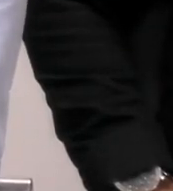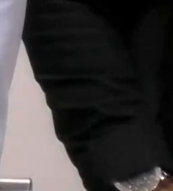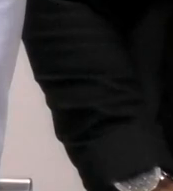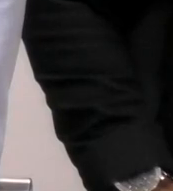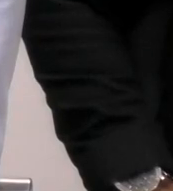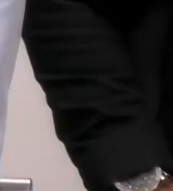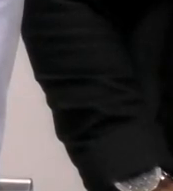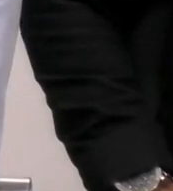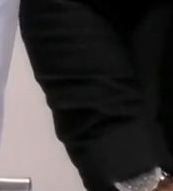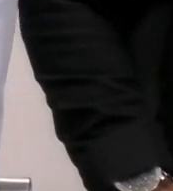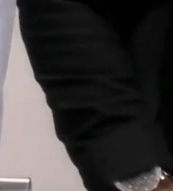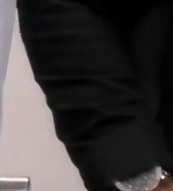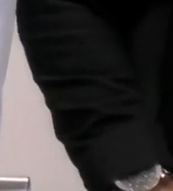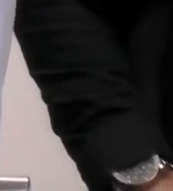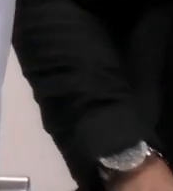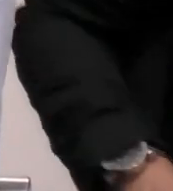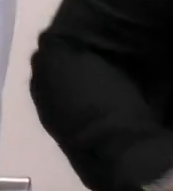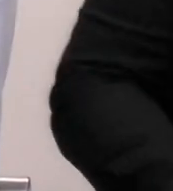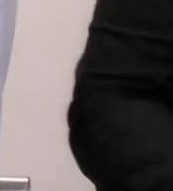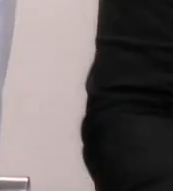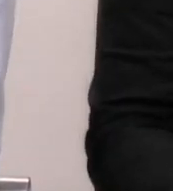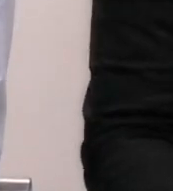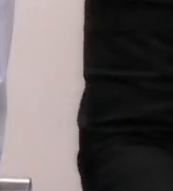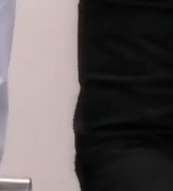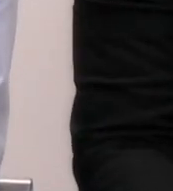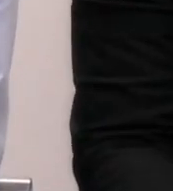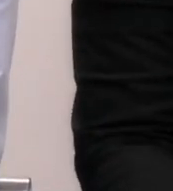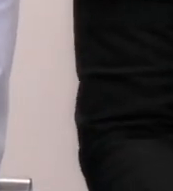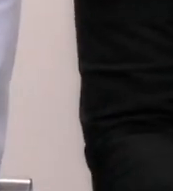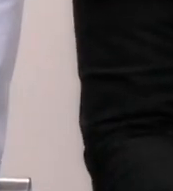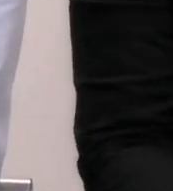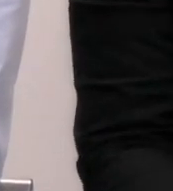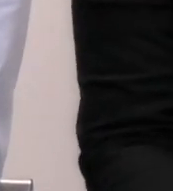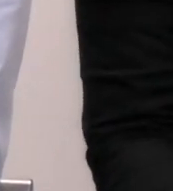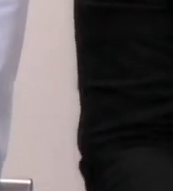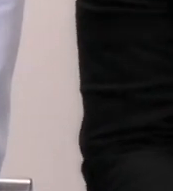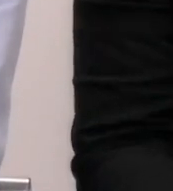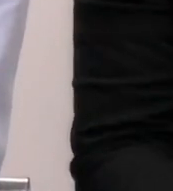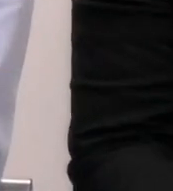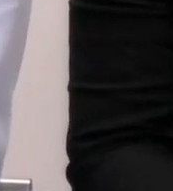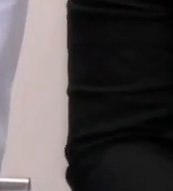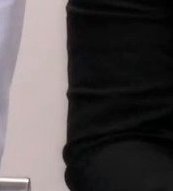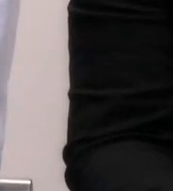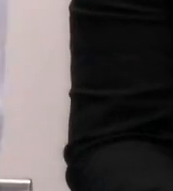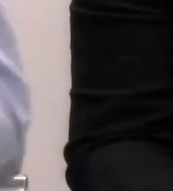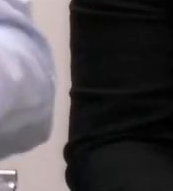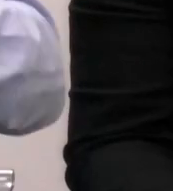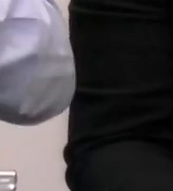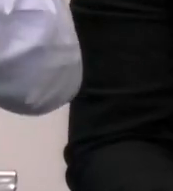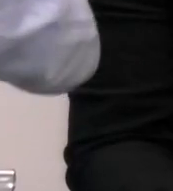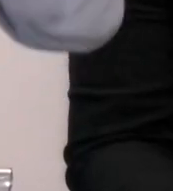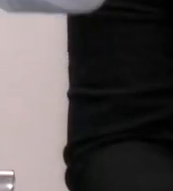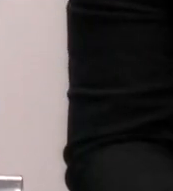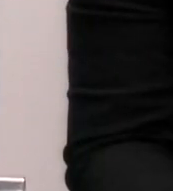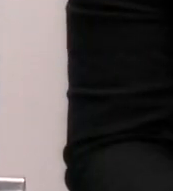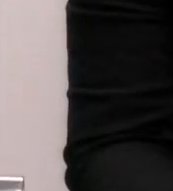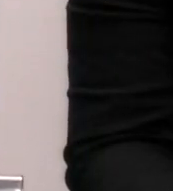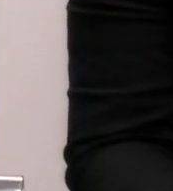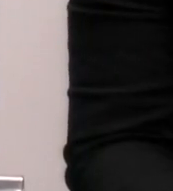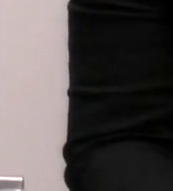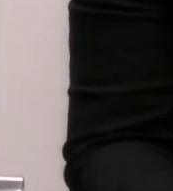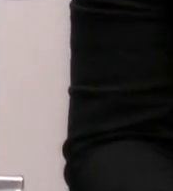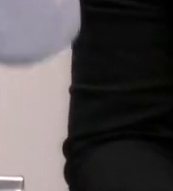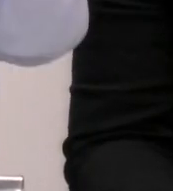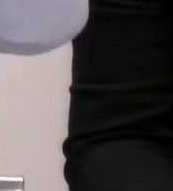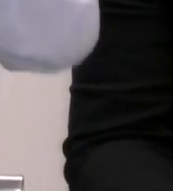adiante, colocar que, havendo anistia, que as torcidas e os clubes se comprometem em